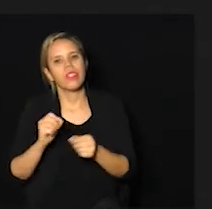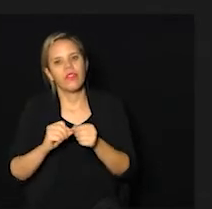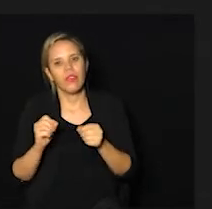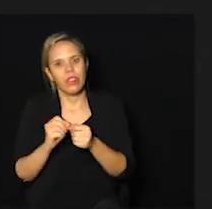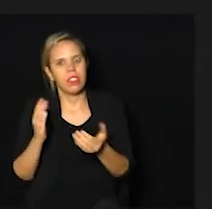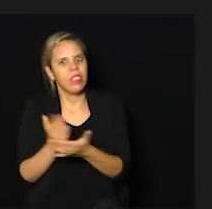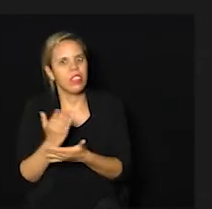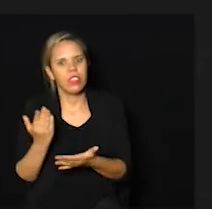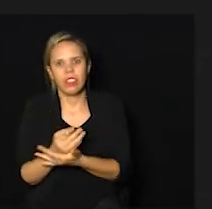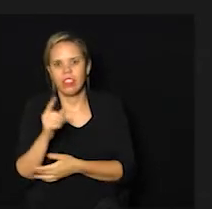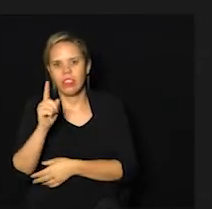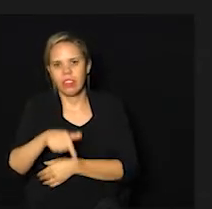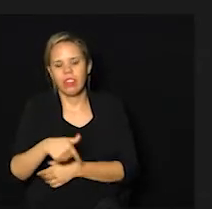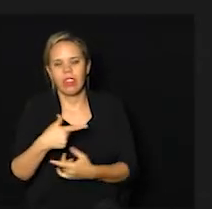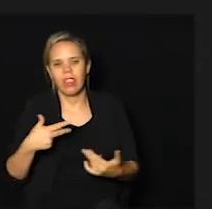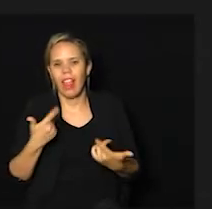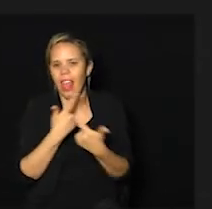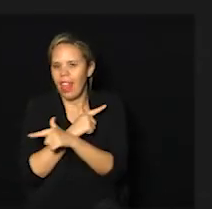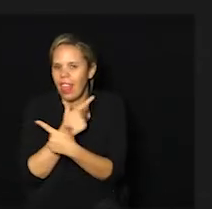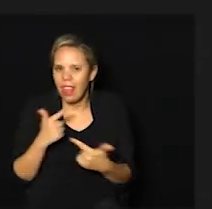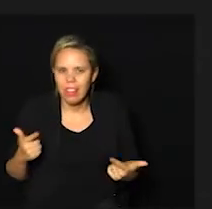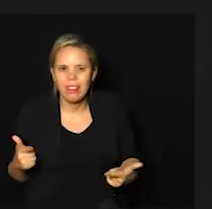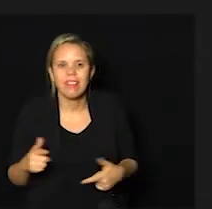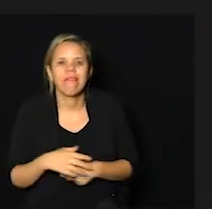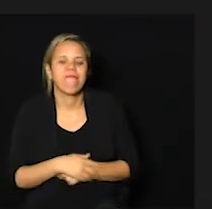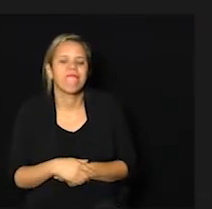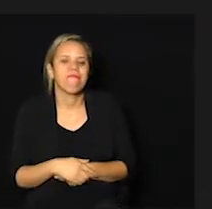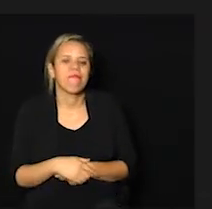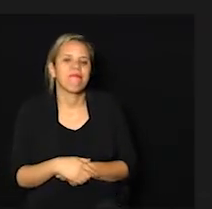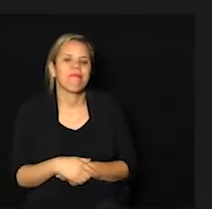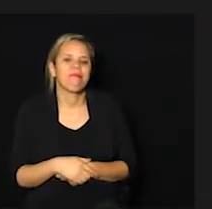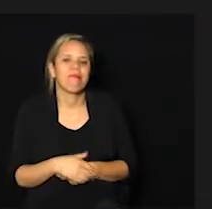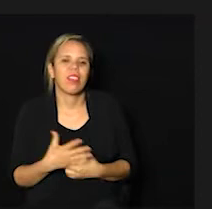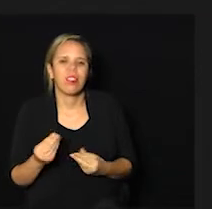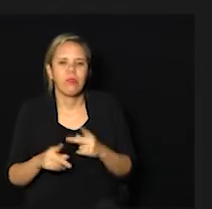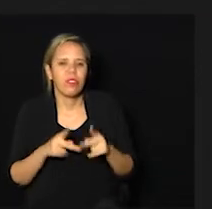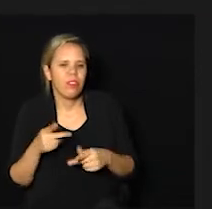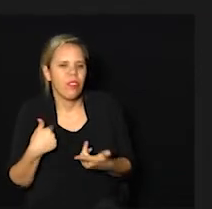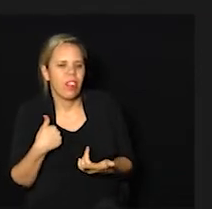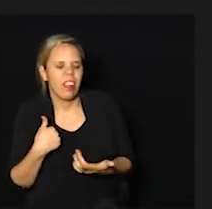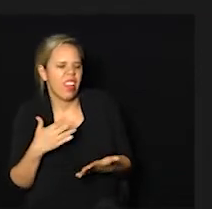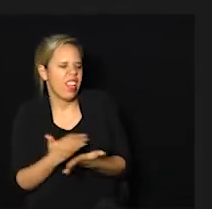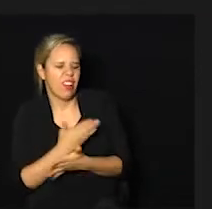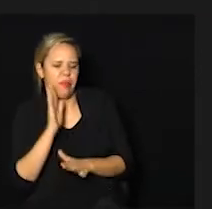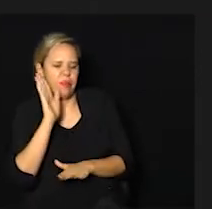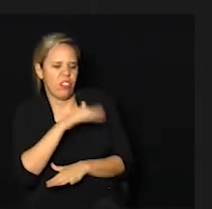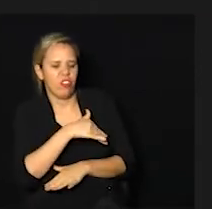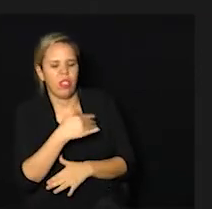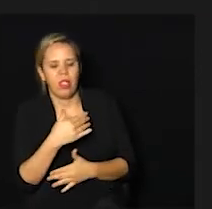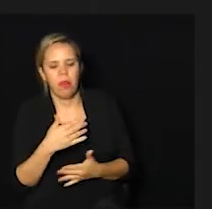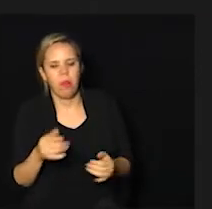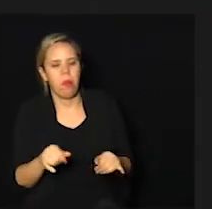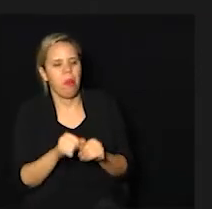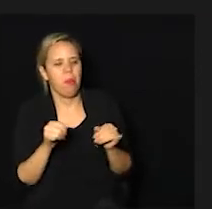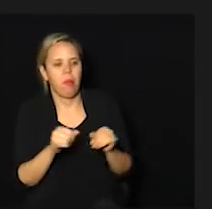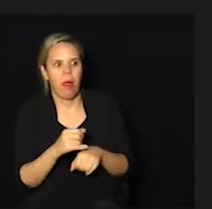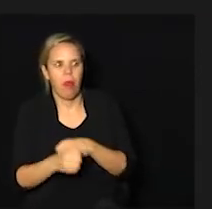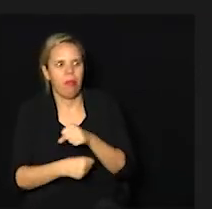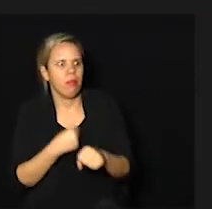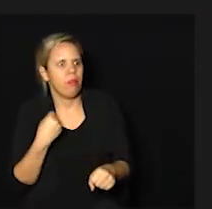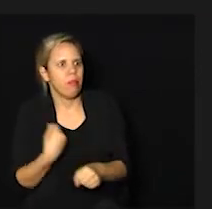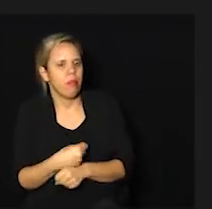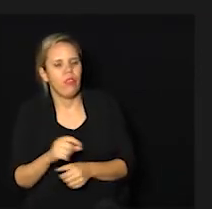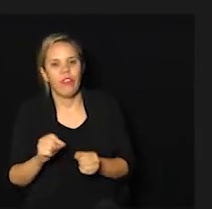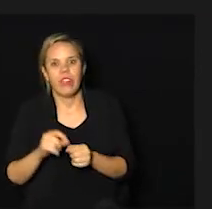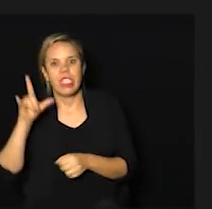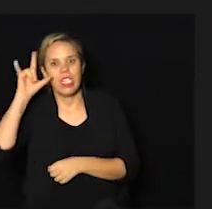um livro disso, porque a gente vai dar muita risada. E aí, em algum momento, a gente falou, imagina, que livro, né? Olha o ano que a gente tá, vamos